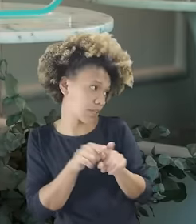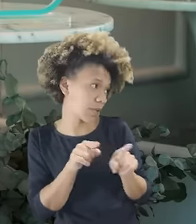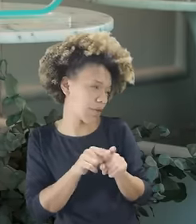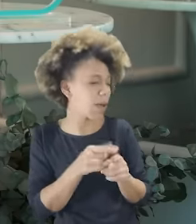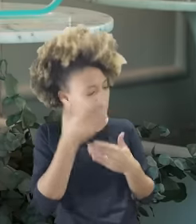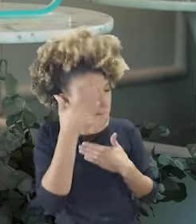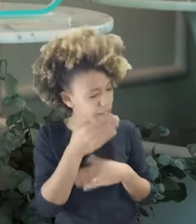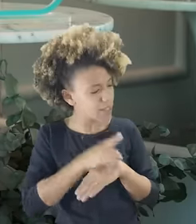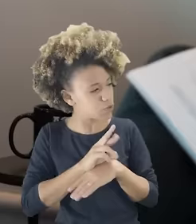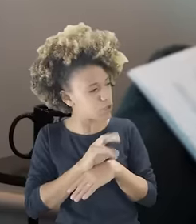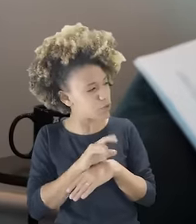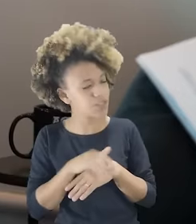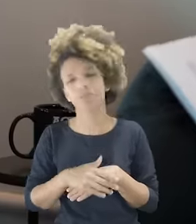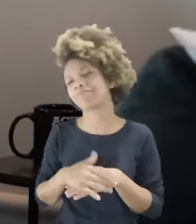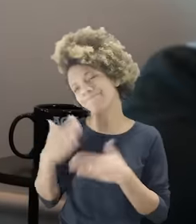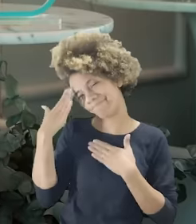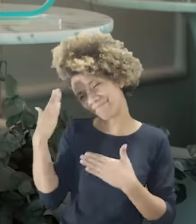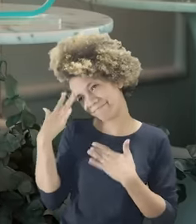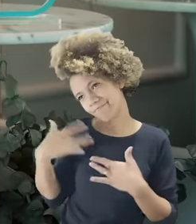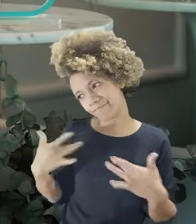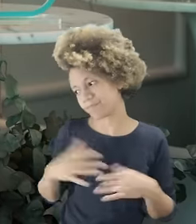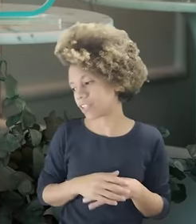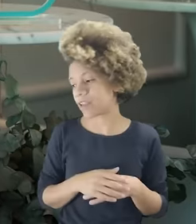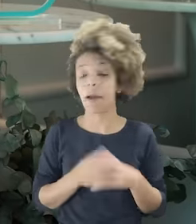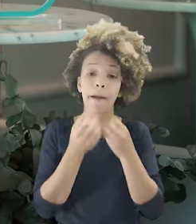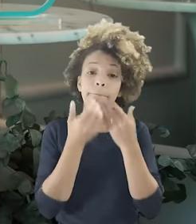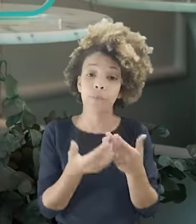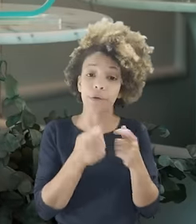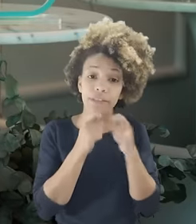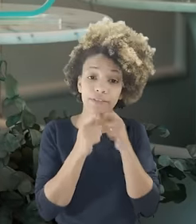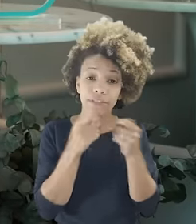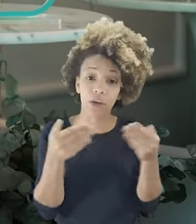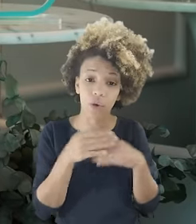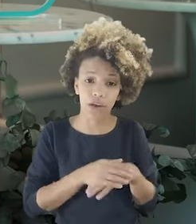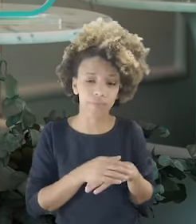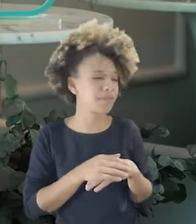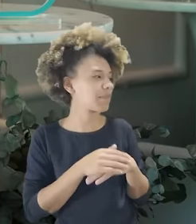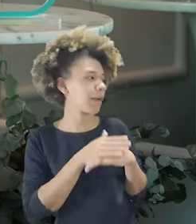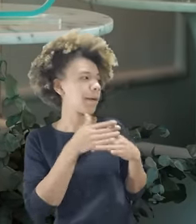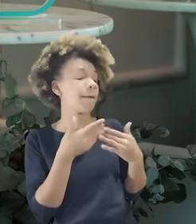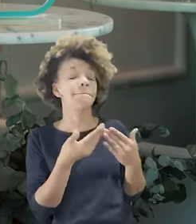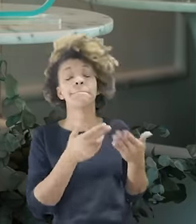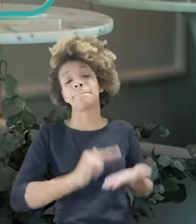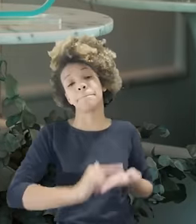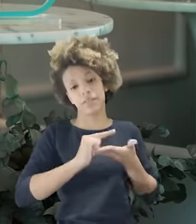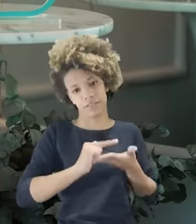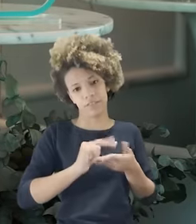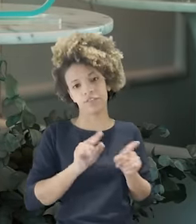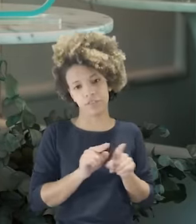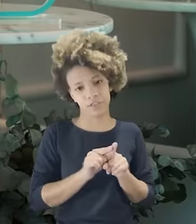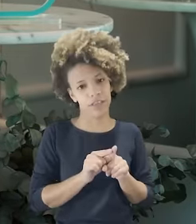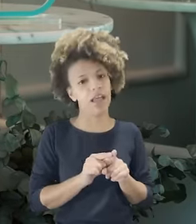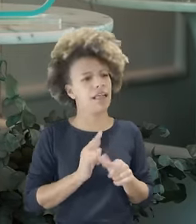interessado em entrevistada também obrigado Dra Rosangela gratidão querido bom agora que a gente teve sua doutora Rosângela a gente vai entrevistar um dos maiores pacientes dela